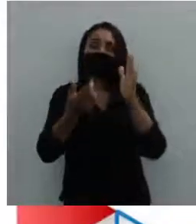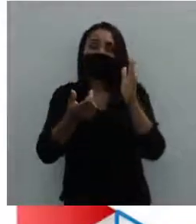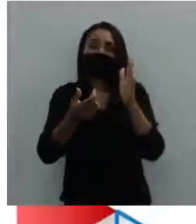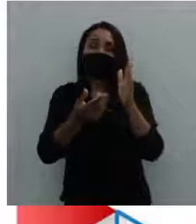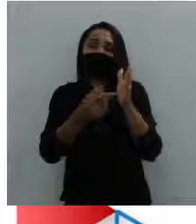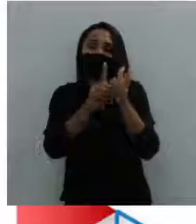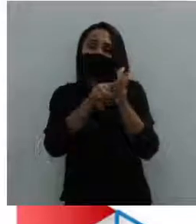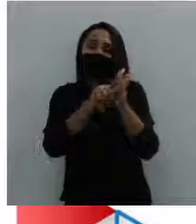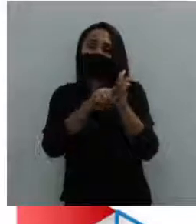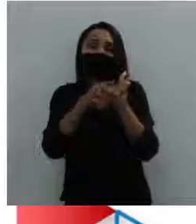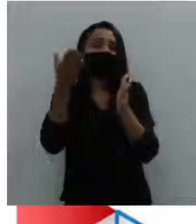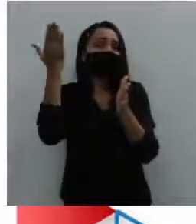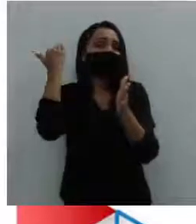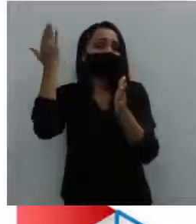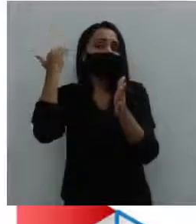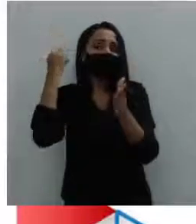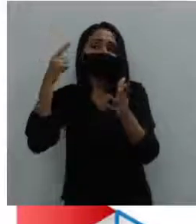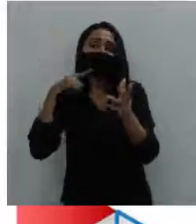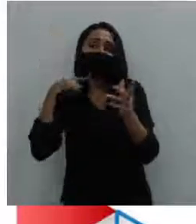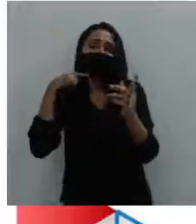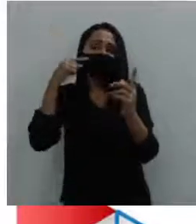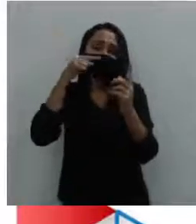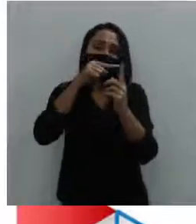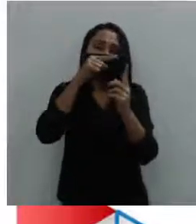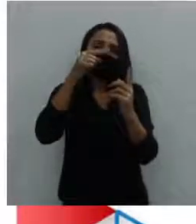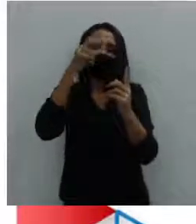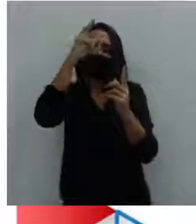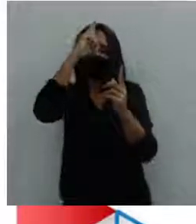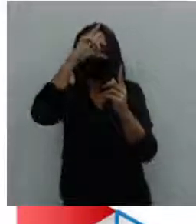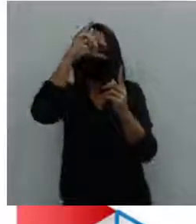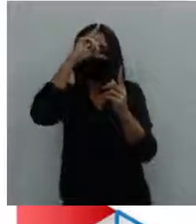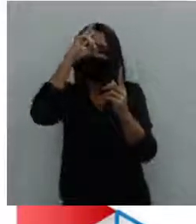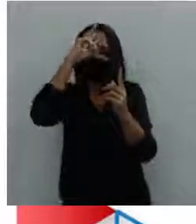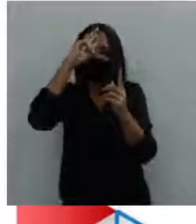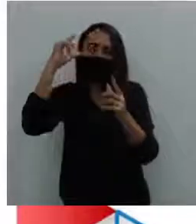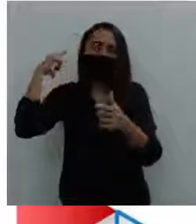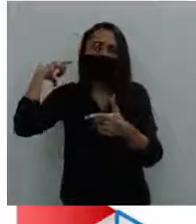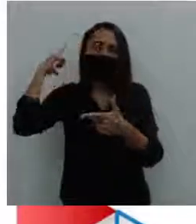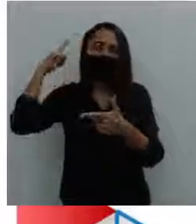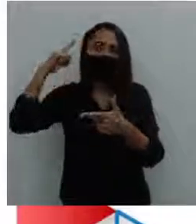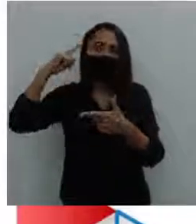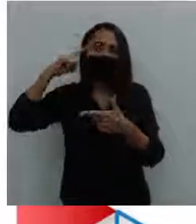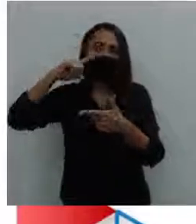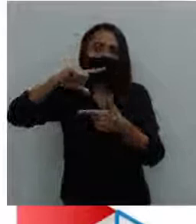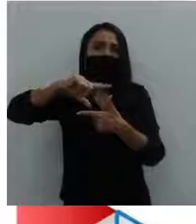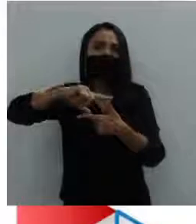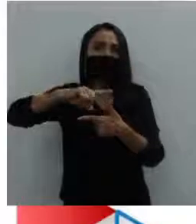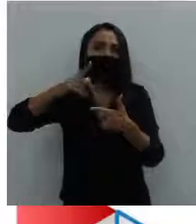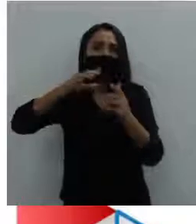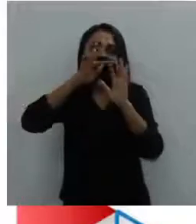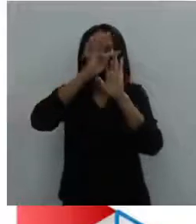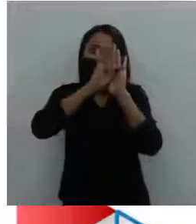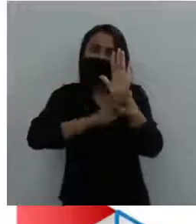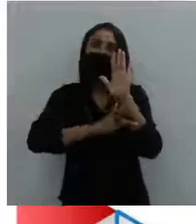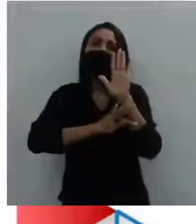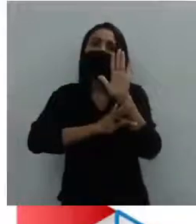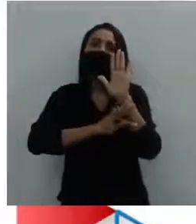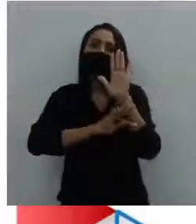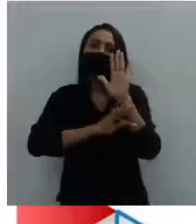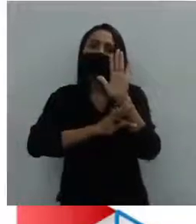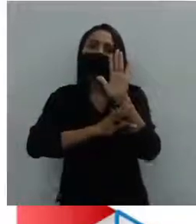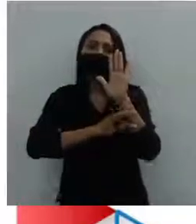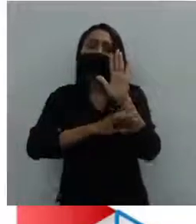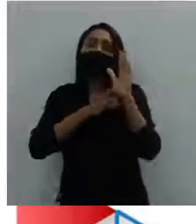antigos e eles têm o quê? Um objetivo. E lembrar que tradicionalmente eles eram textos, no caso as fábulas,